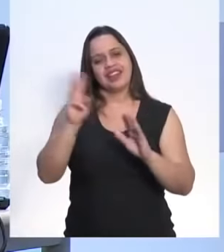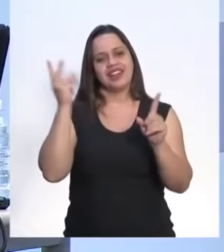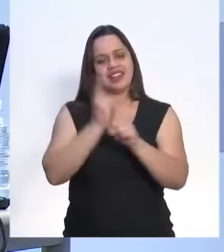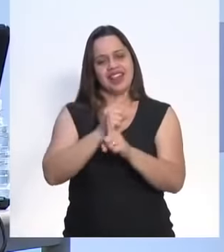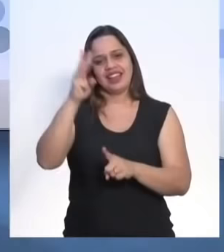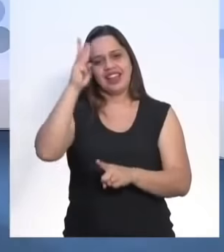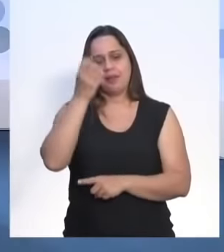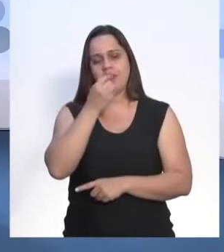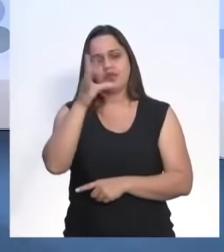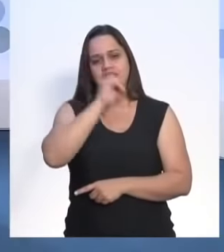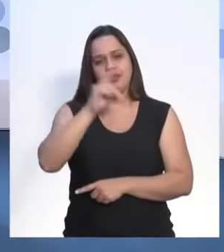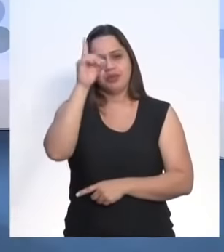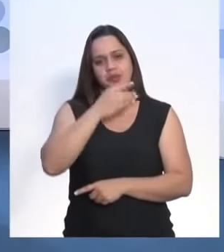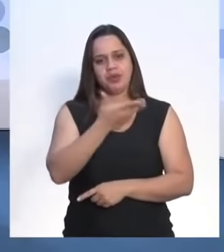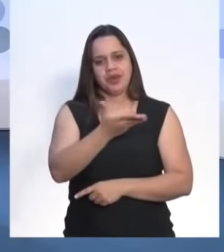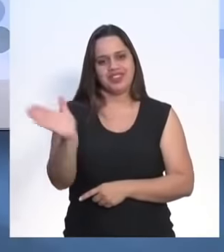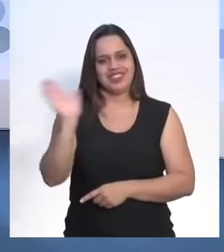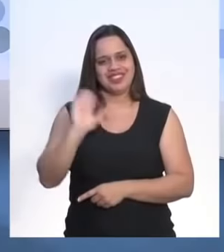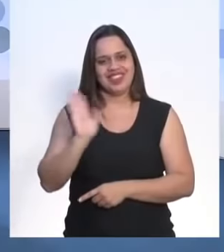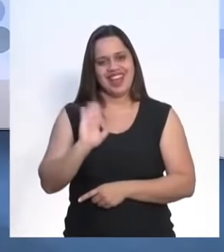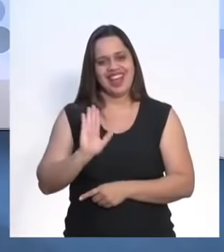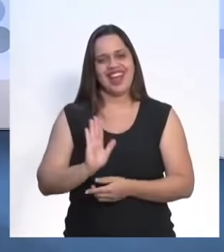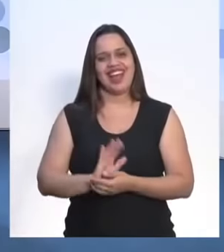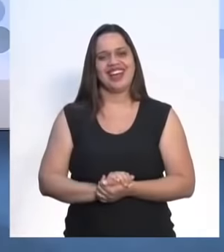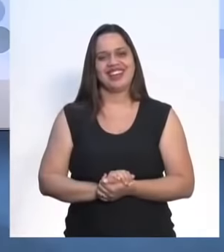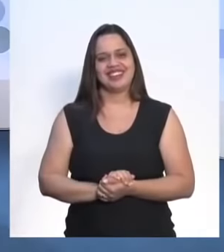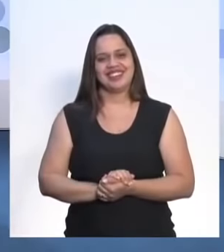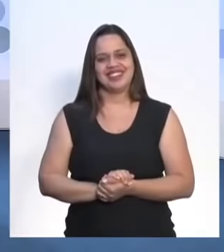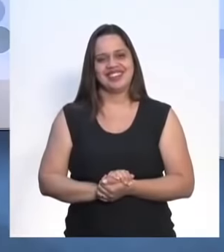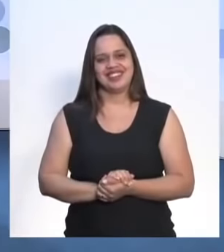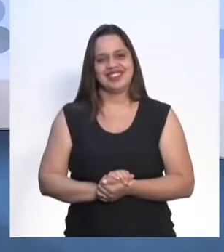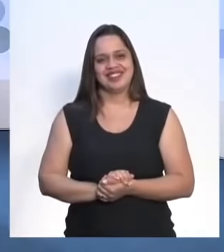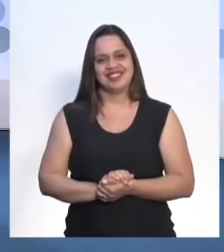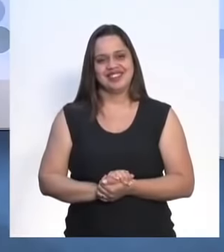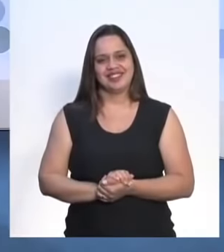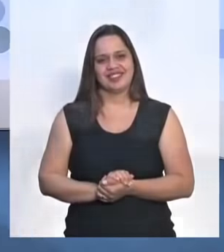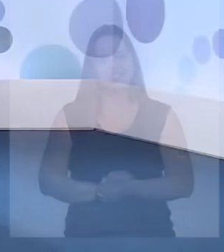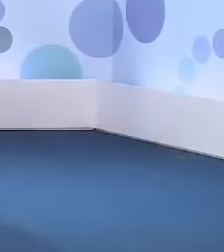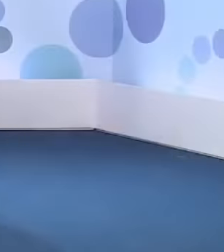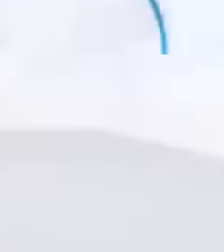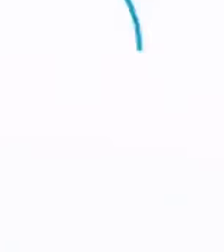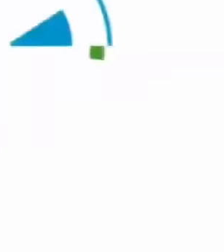Então, bom fim de semana para vocês. Tchau, tchau. Até terça.